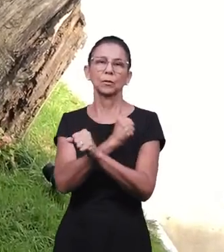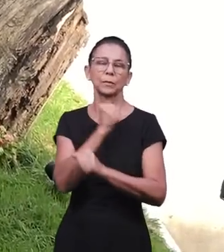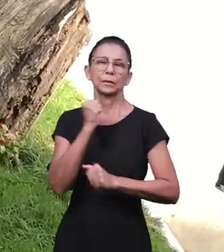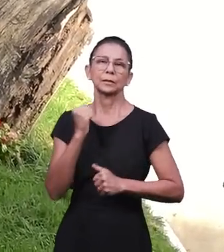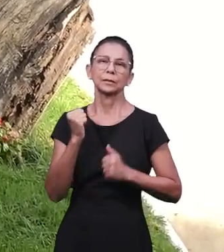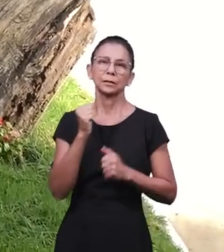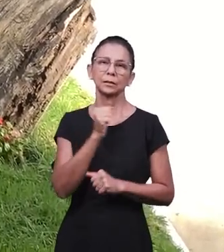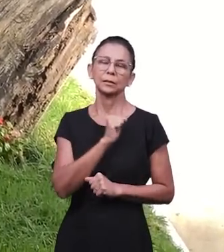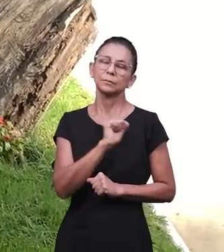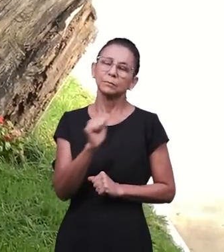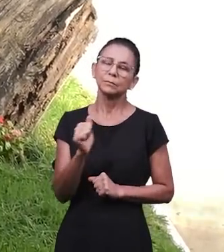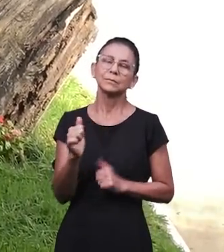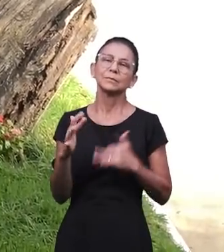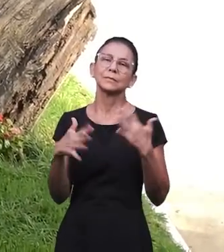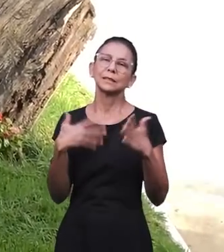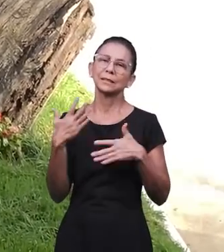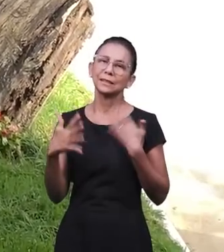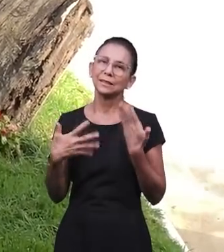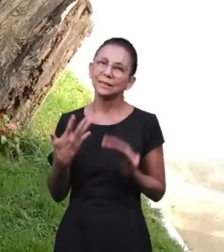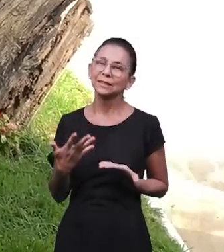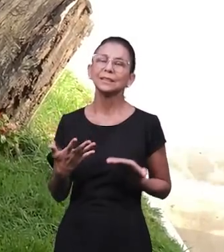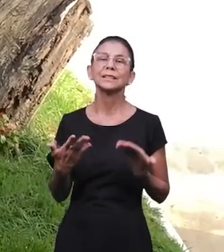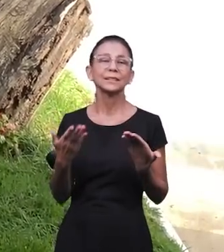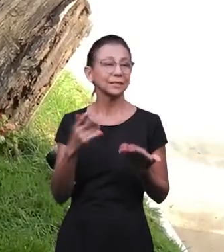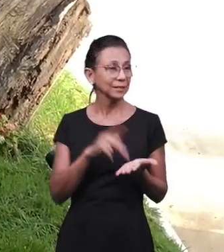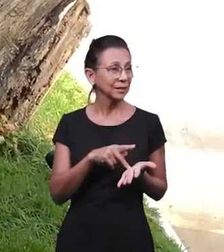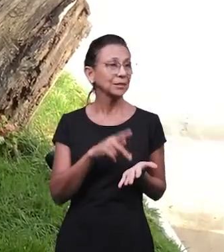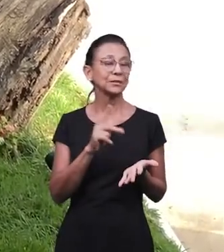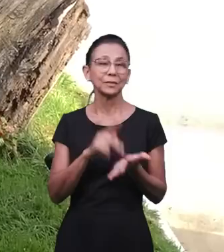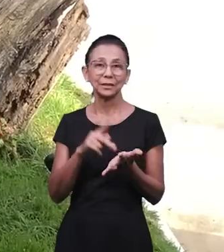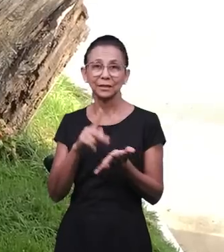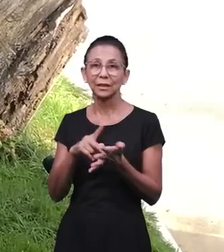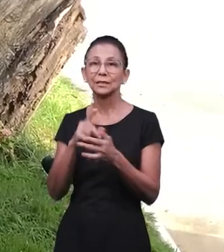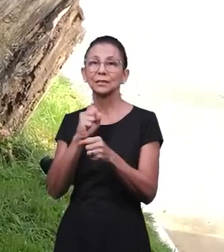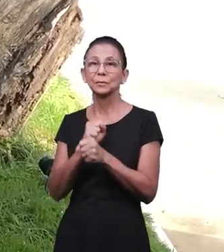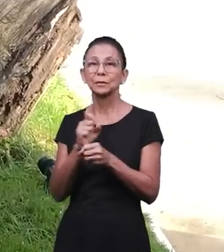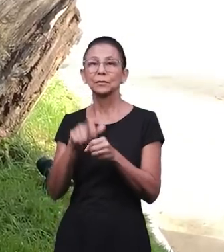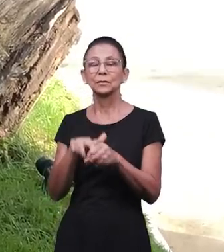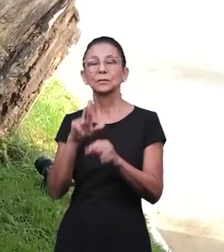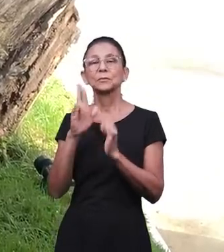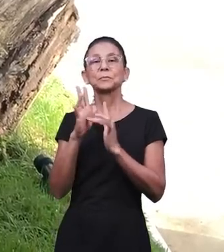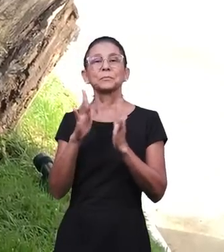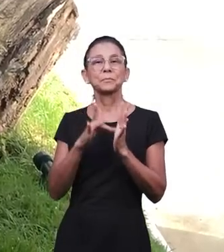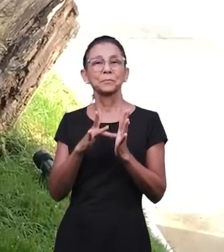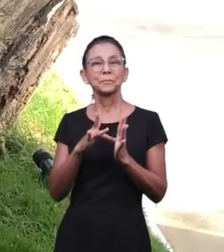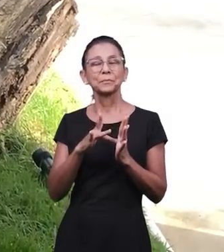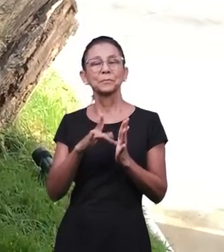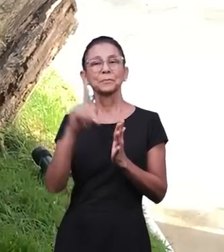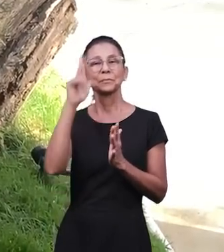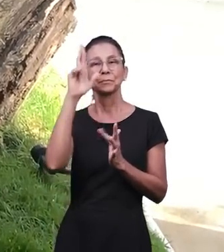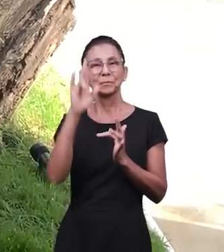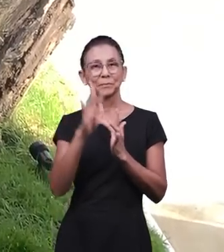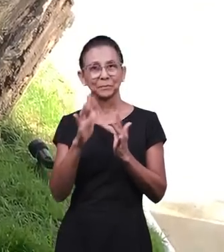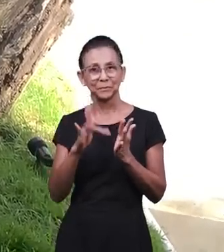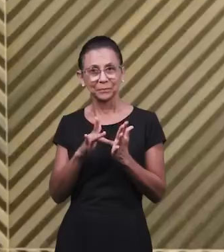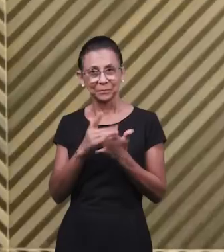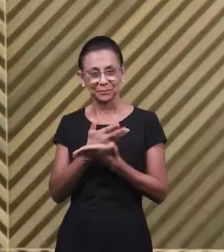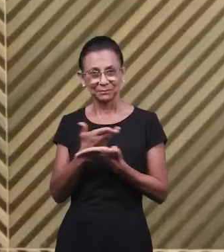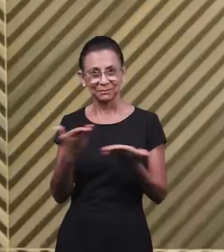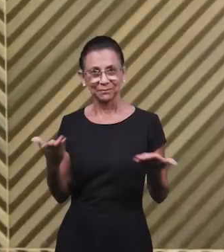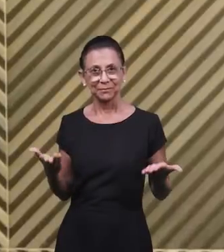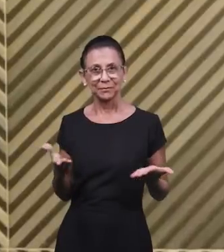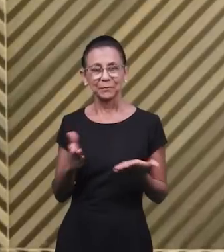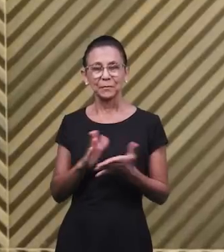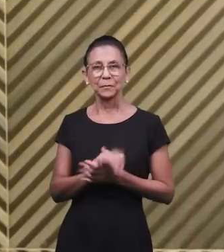grande alegria no meio dos tempos, enquanto aguardamos o grande dia da volta do Senhor Jesus. A todos a paz do Senhor.